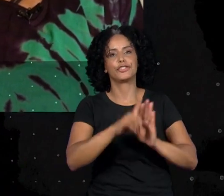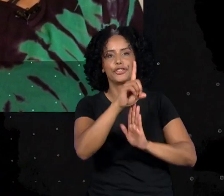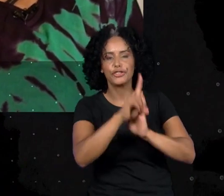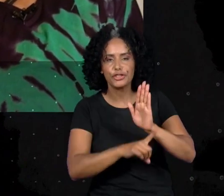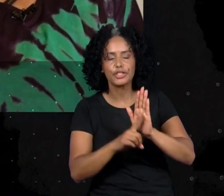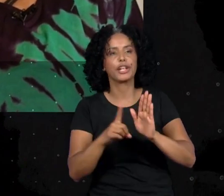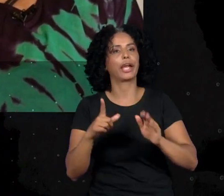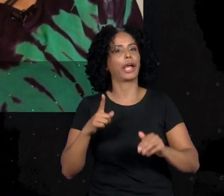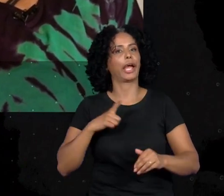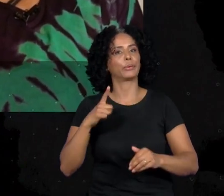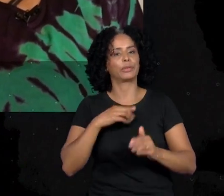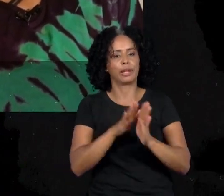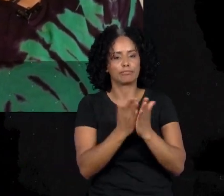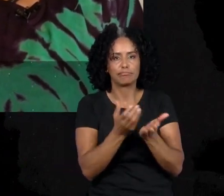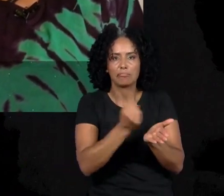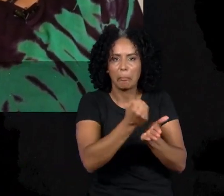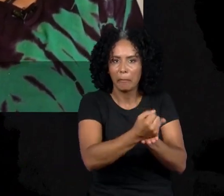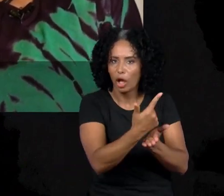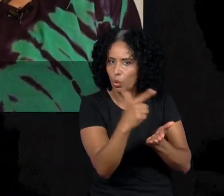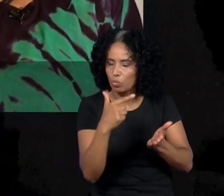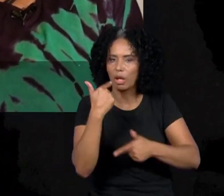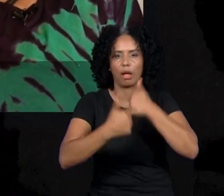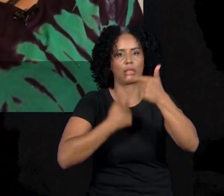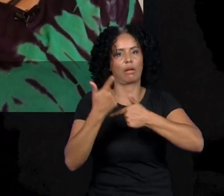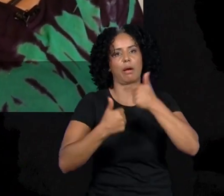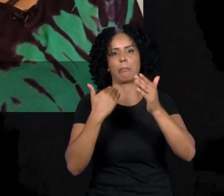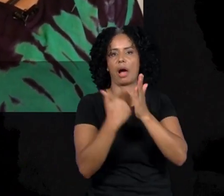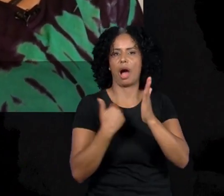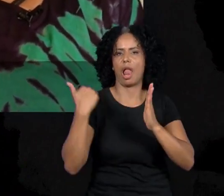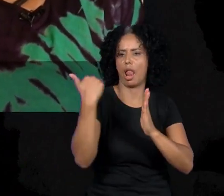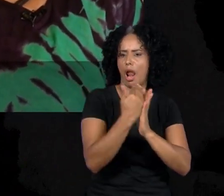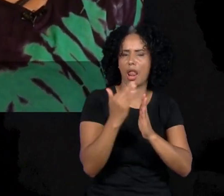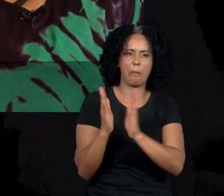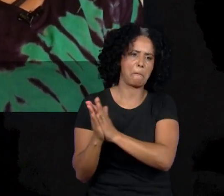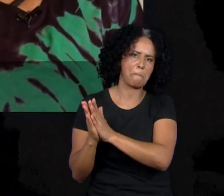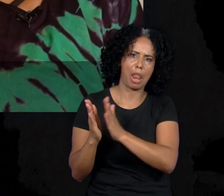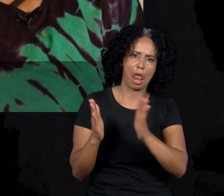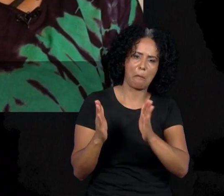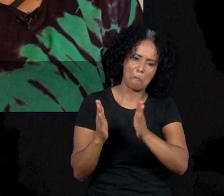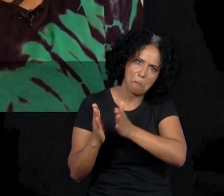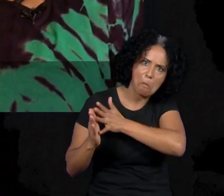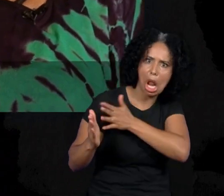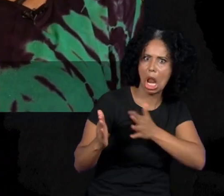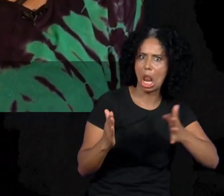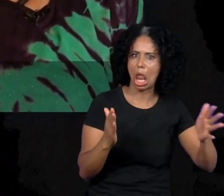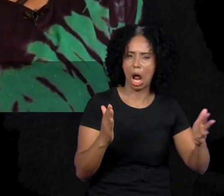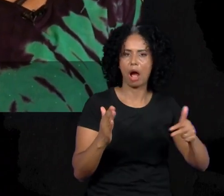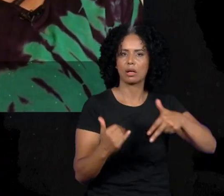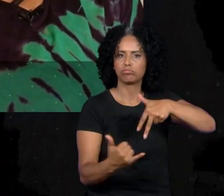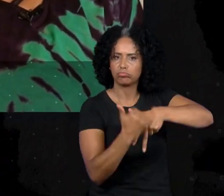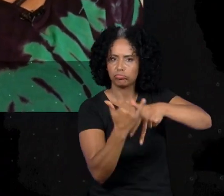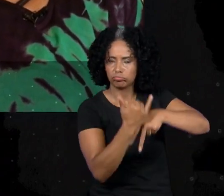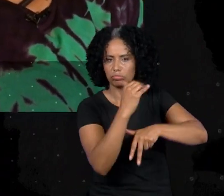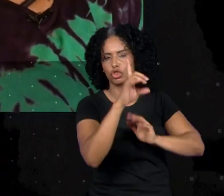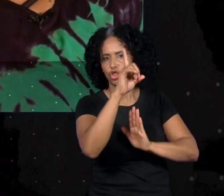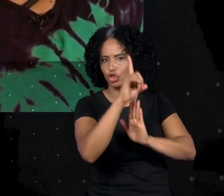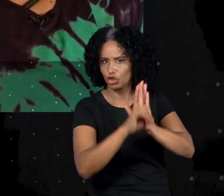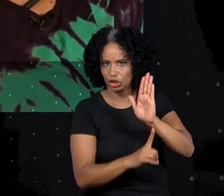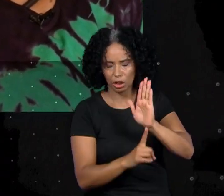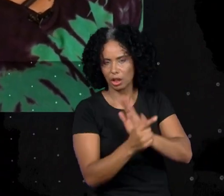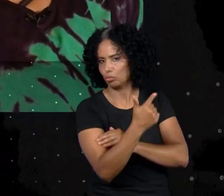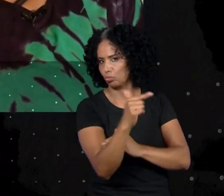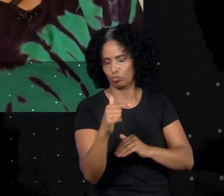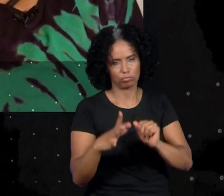jornadas excessivas de trabalho, não tem a questão da segurança justamente de acidentes, não tem o direito em relação à